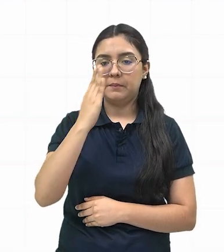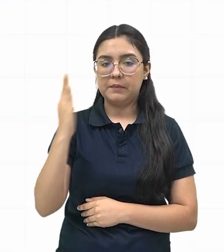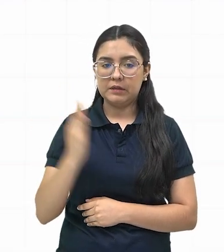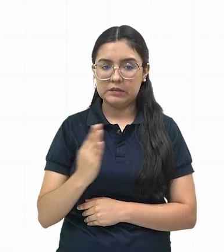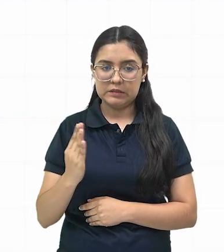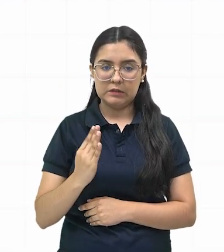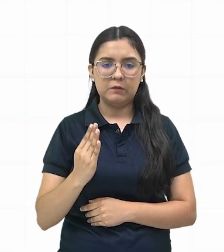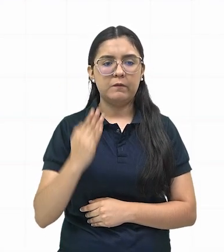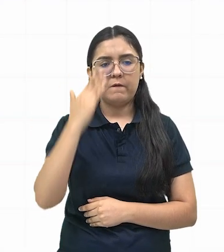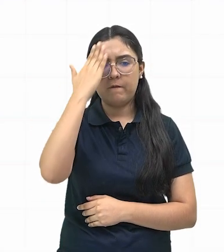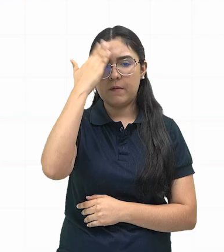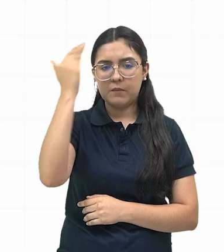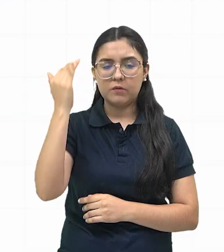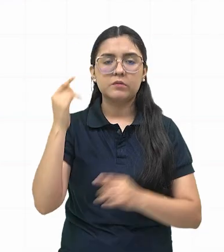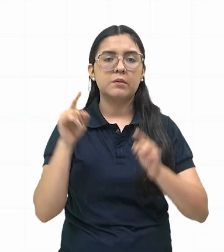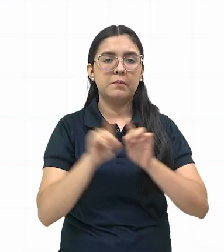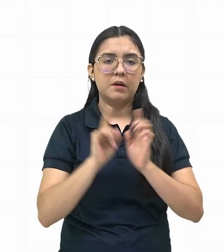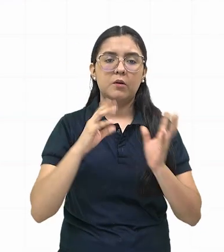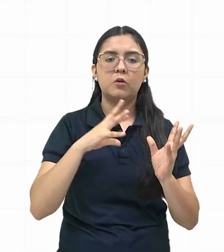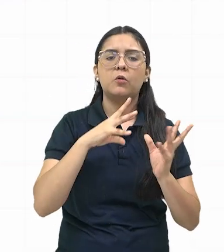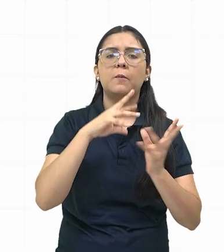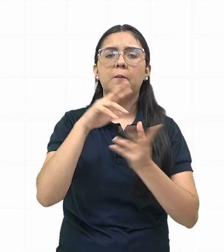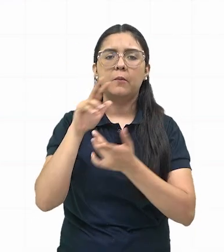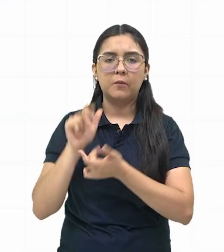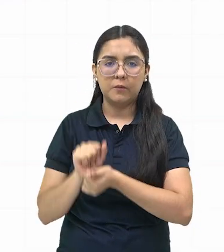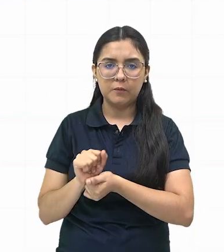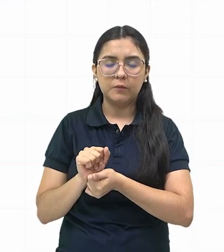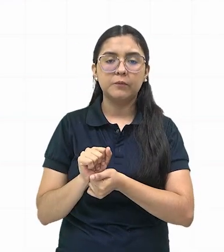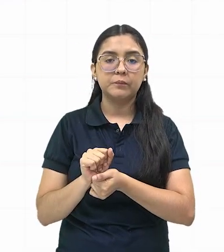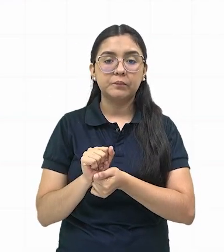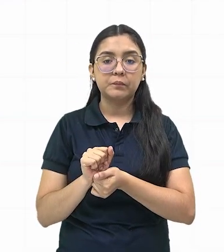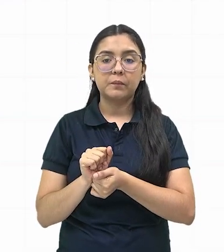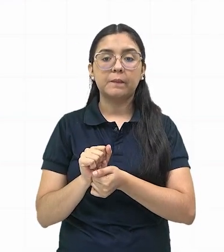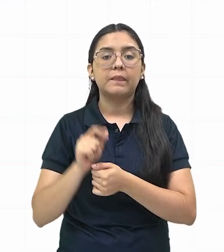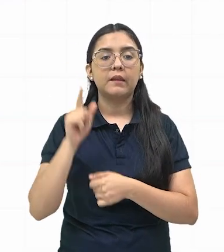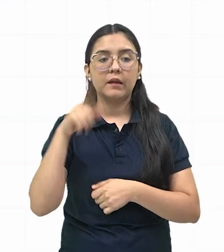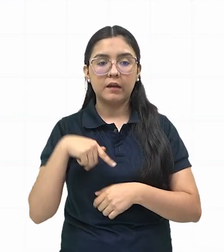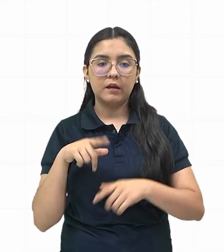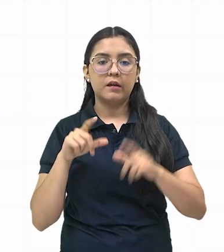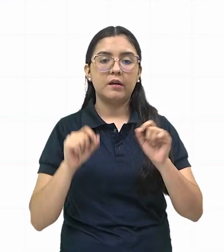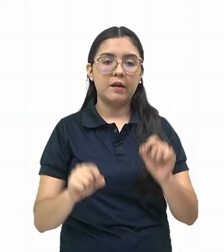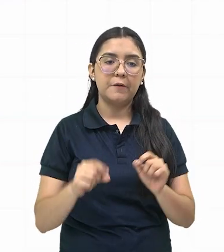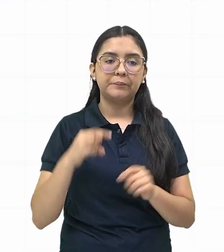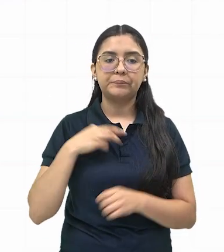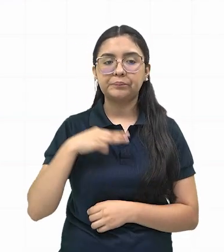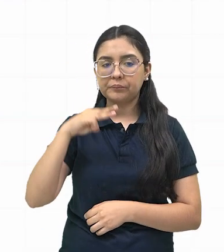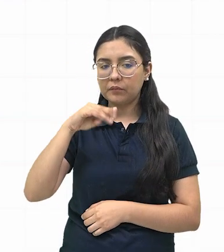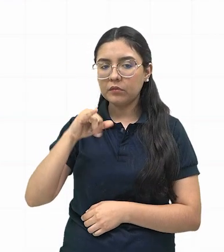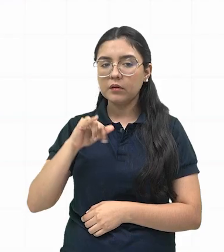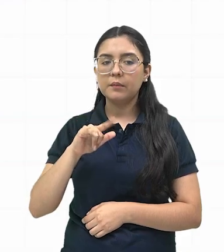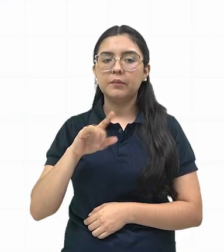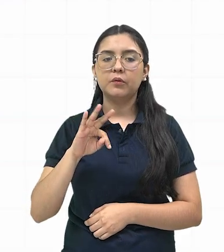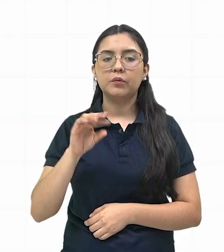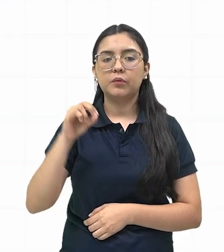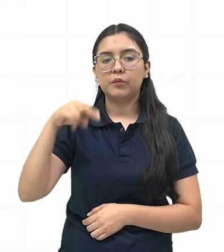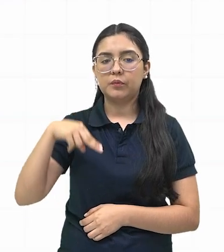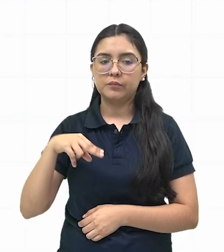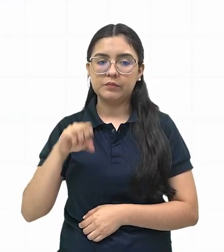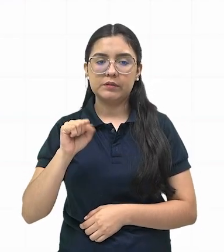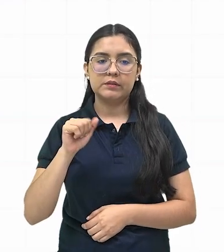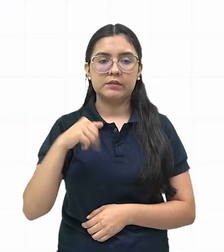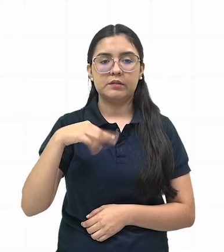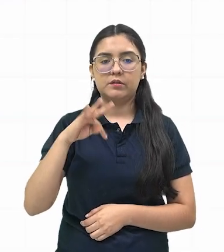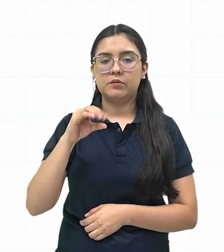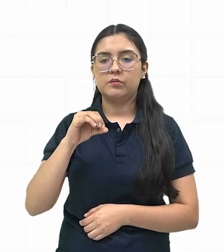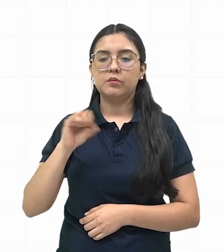Um dos maiores geógrafos do mundo, né? Renomado internacionalmente, que é o geógrafo Milton Santos. E ele diz que a